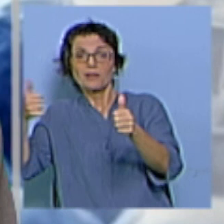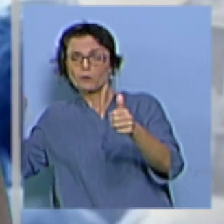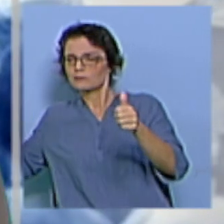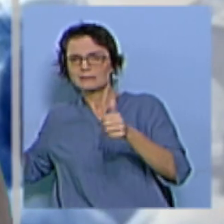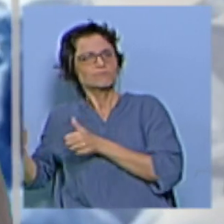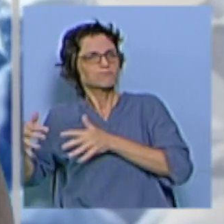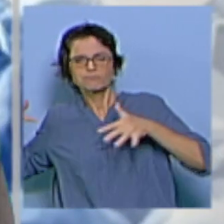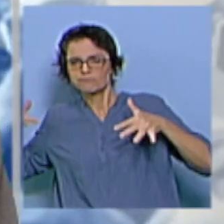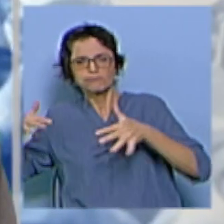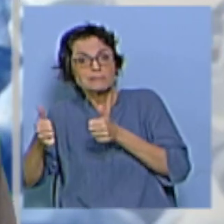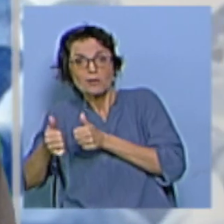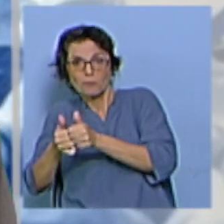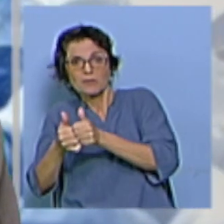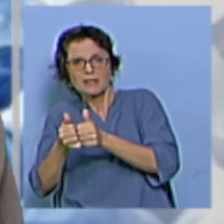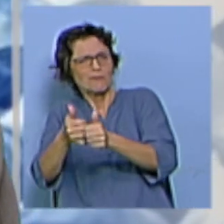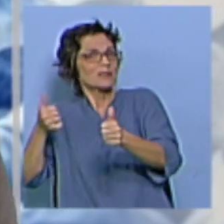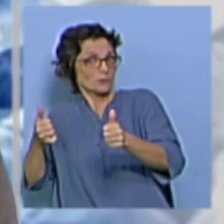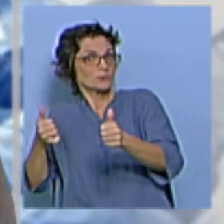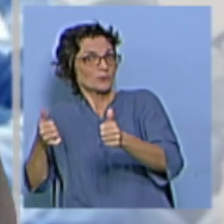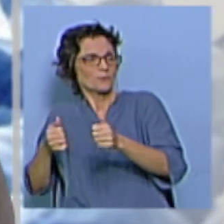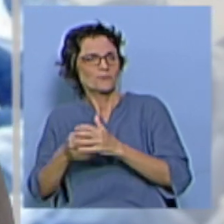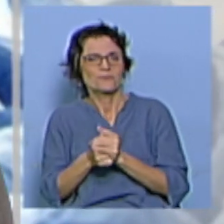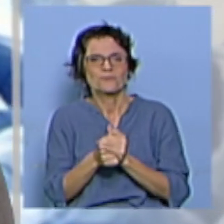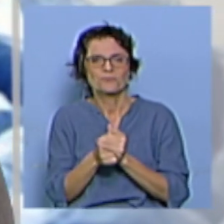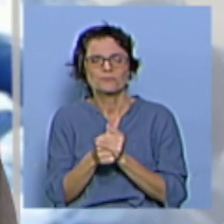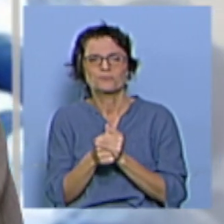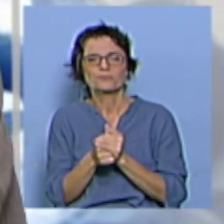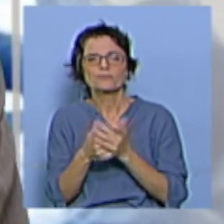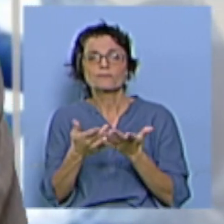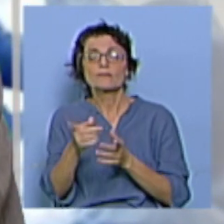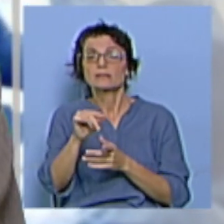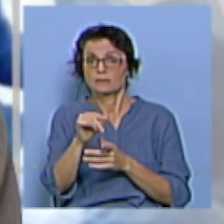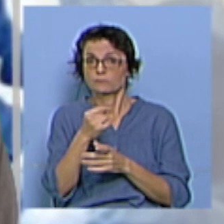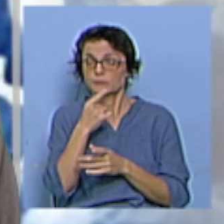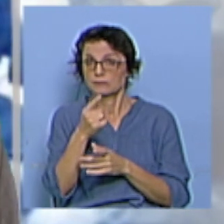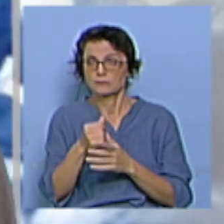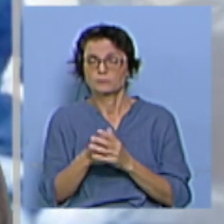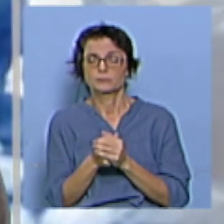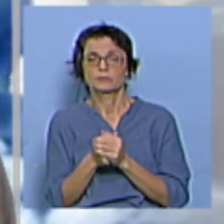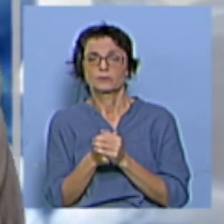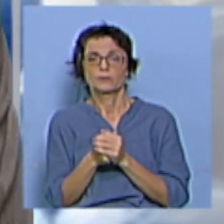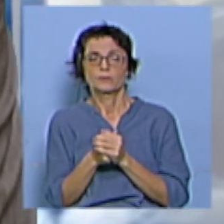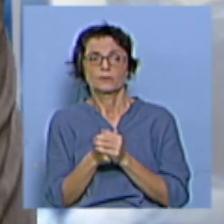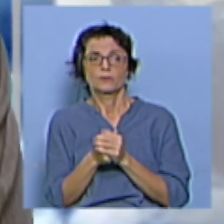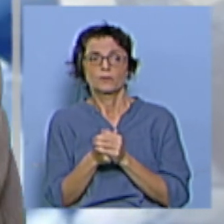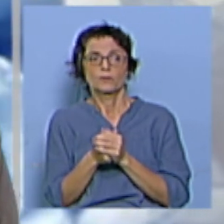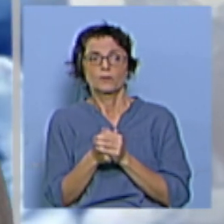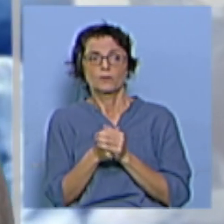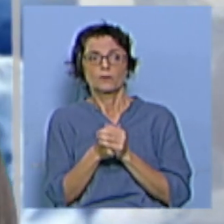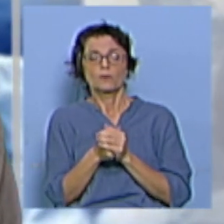gostaria aqui já agora de realçar um outro gesto que foi ideia do nosso